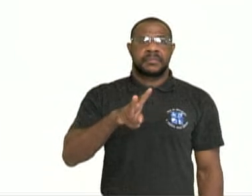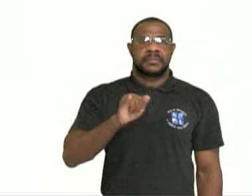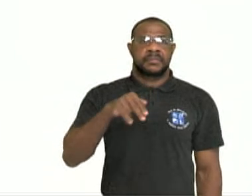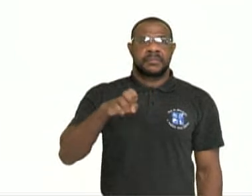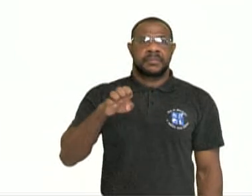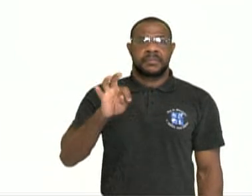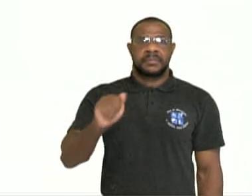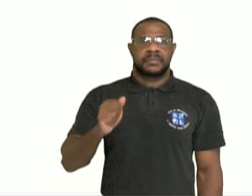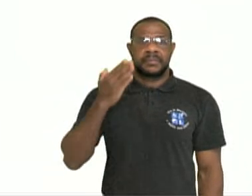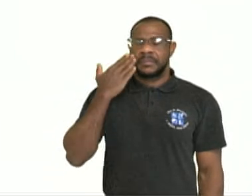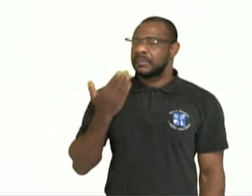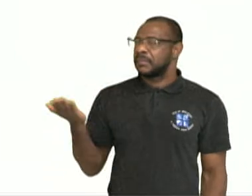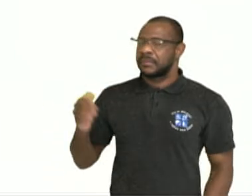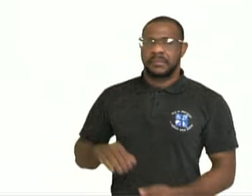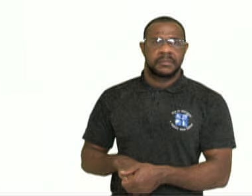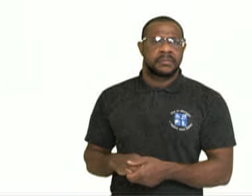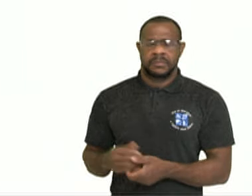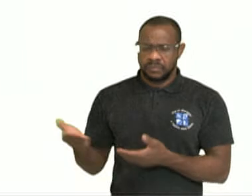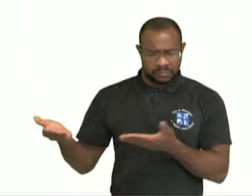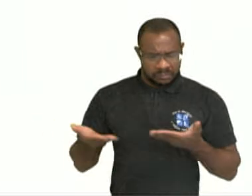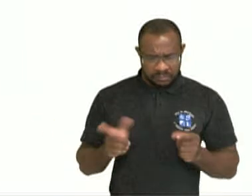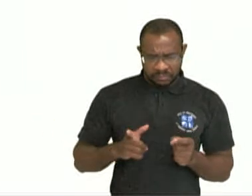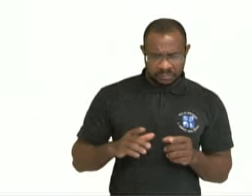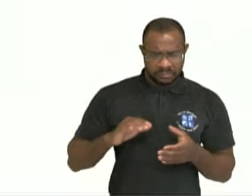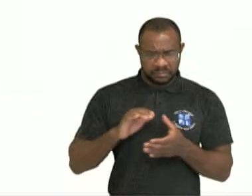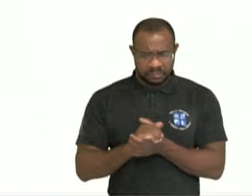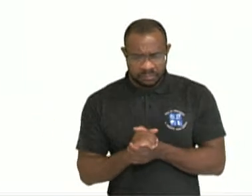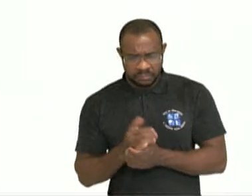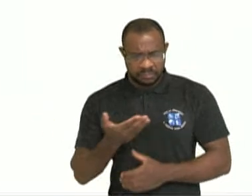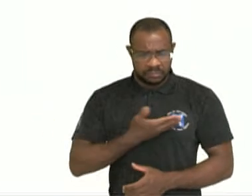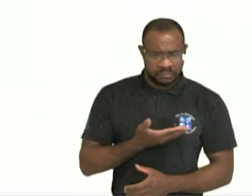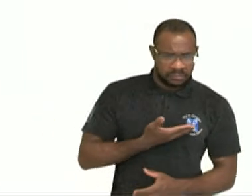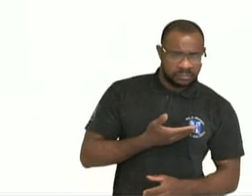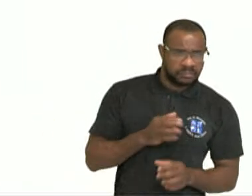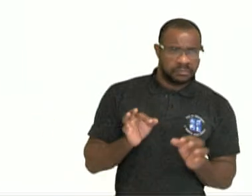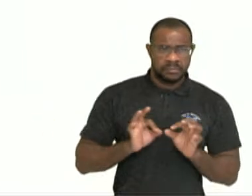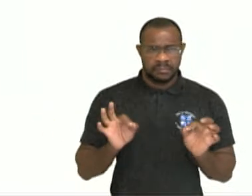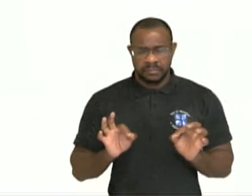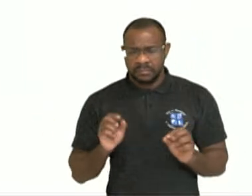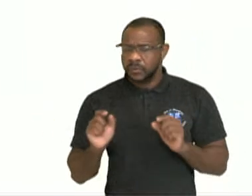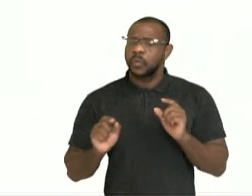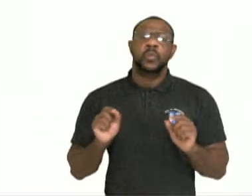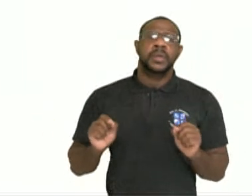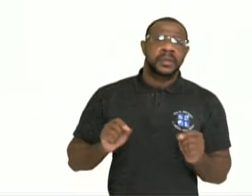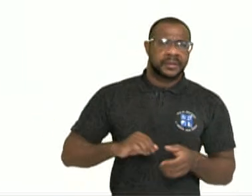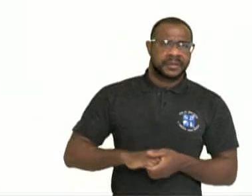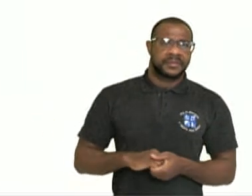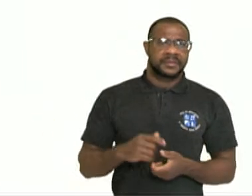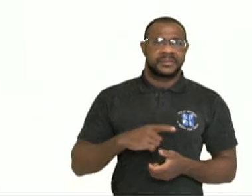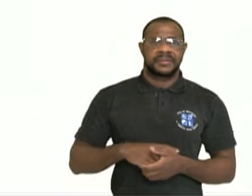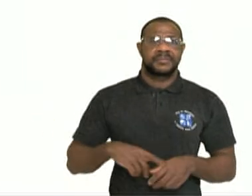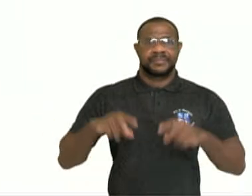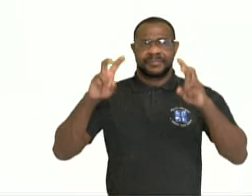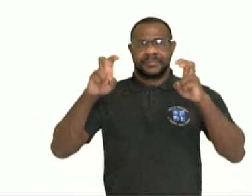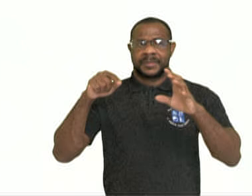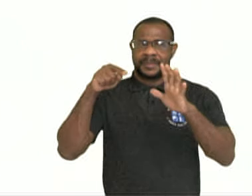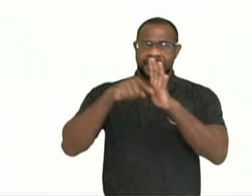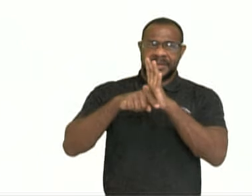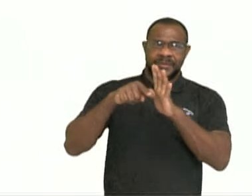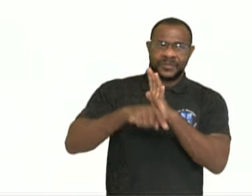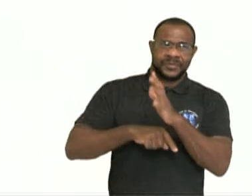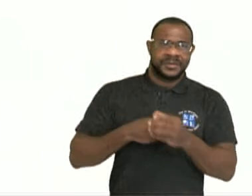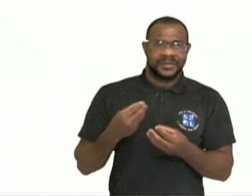parientes, esposos, o quê? Então, a gente tem aí o enunciado, a